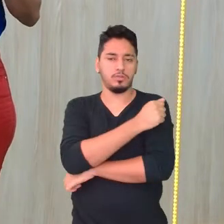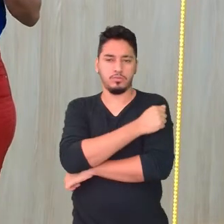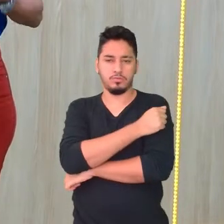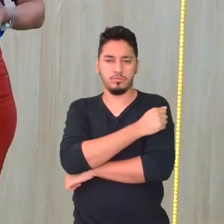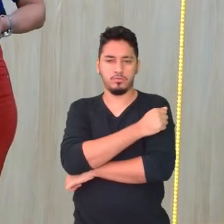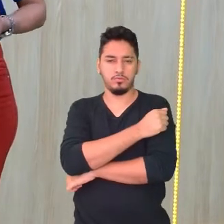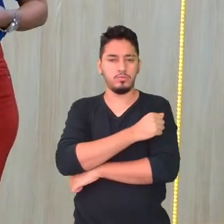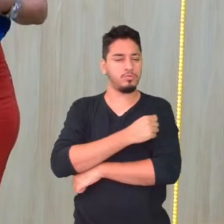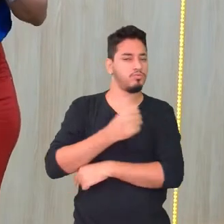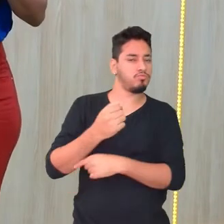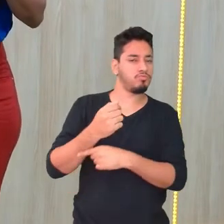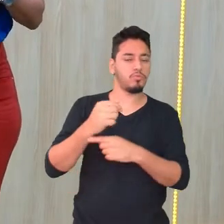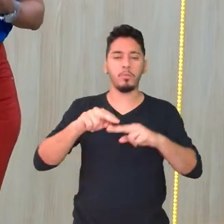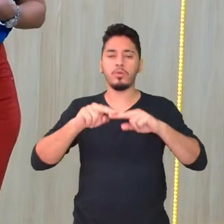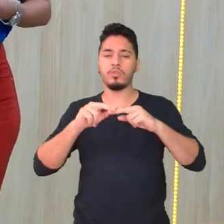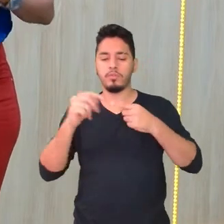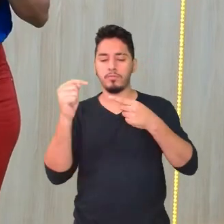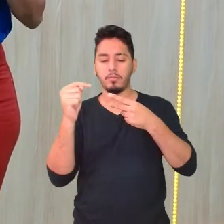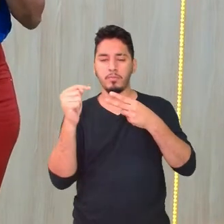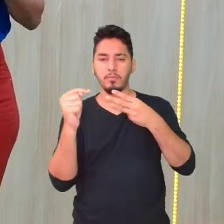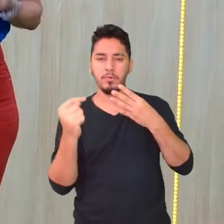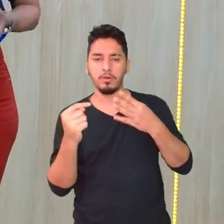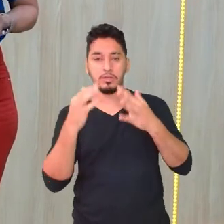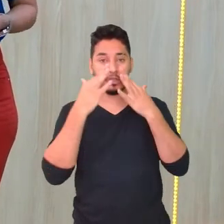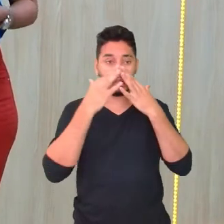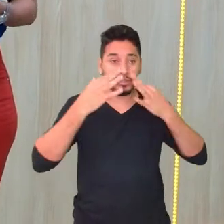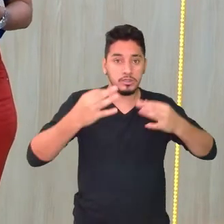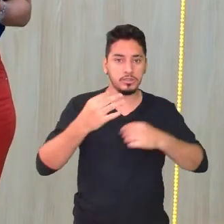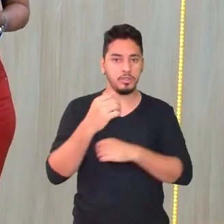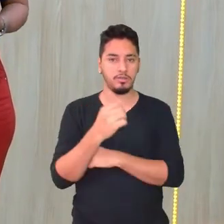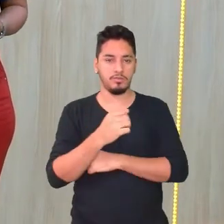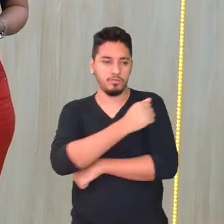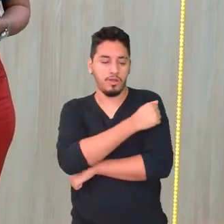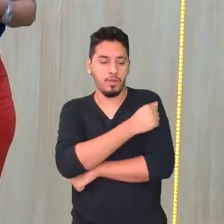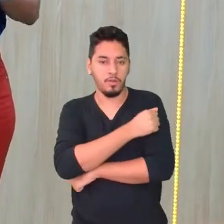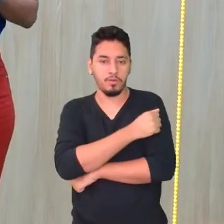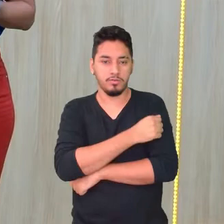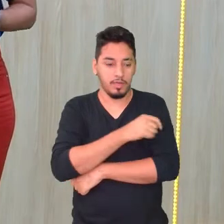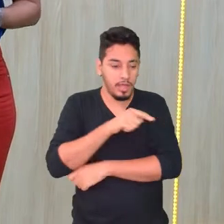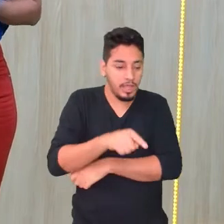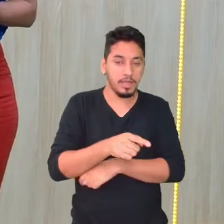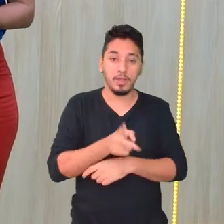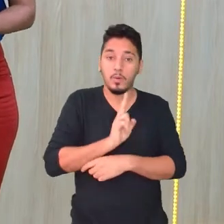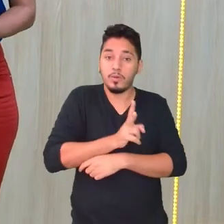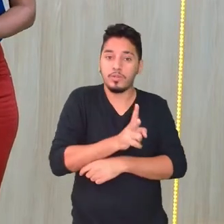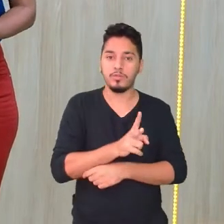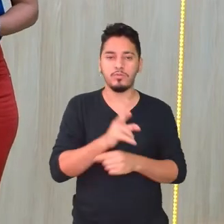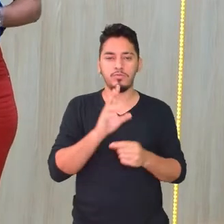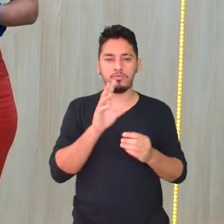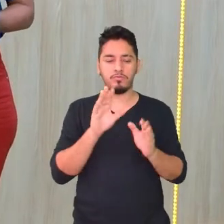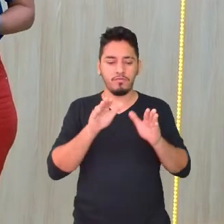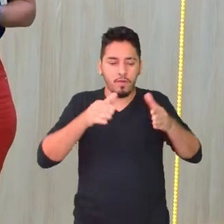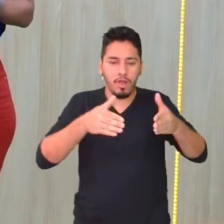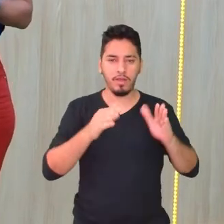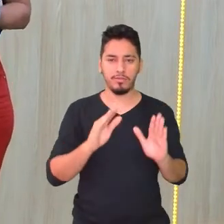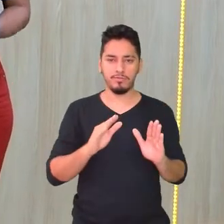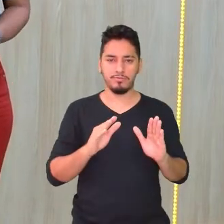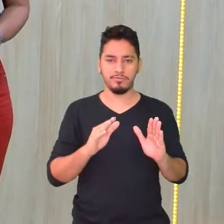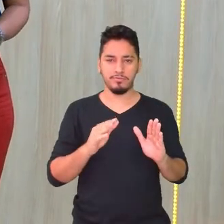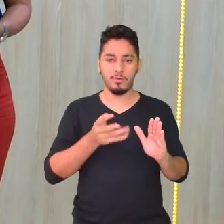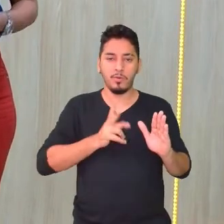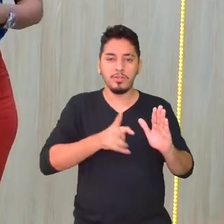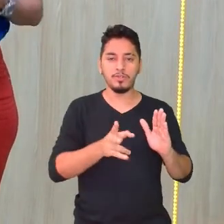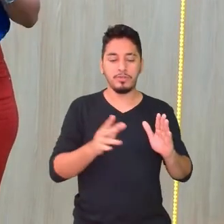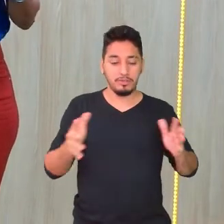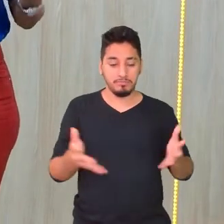aspectos que motivam, que estimulam, que chamam a atenção, que fazem com que o estudante permaneça centrado, permaneça